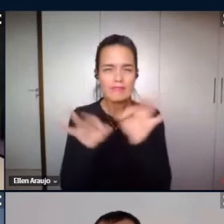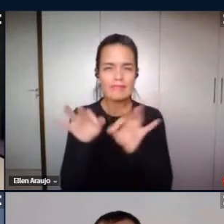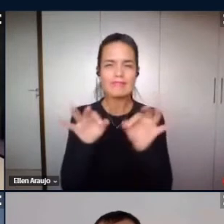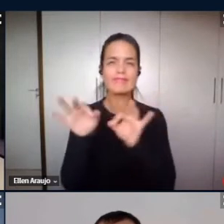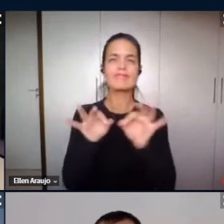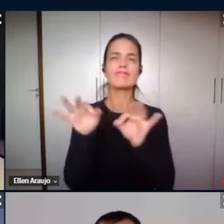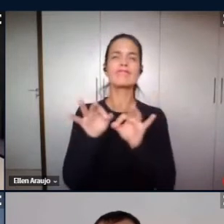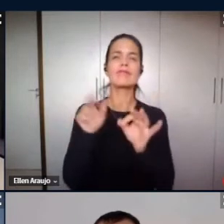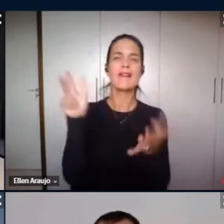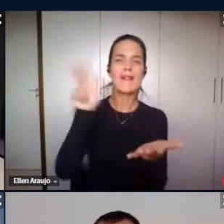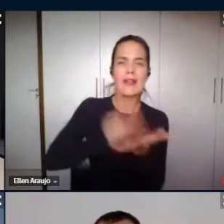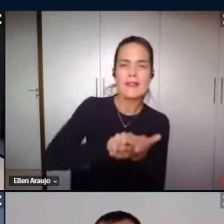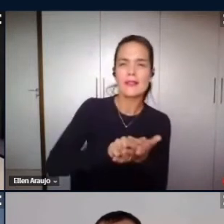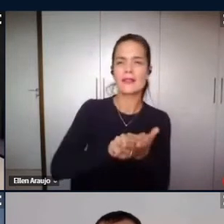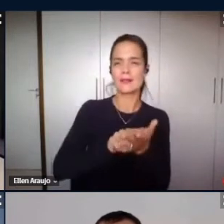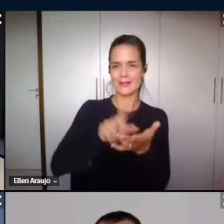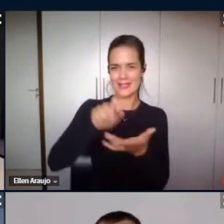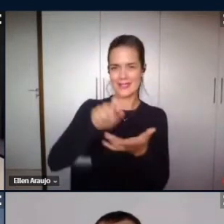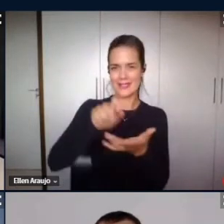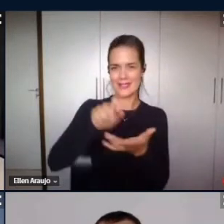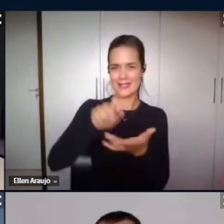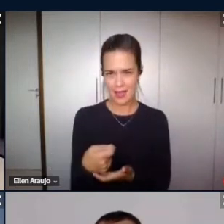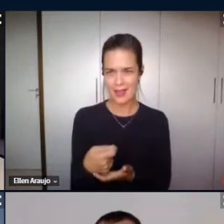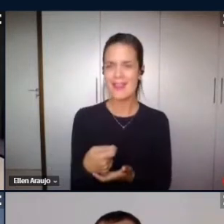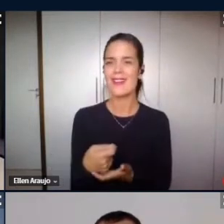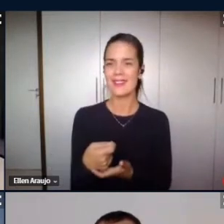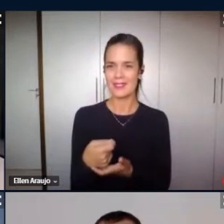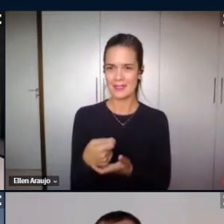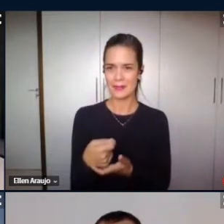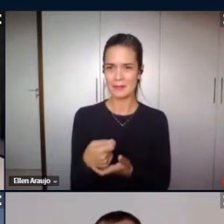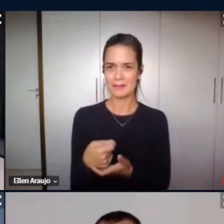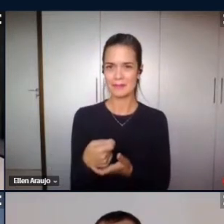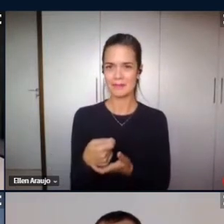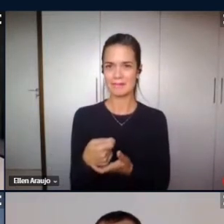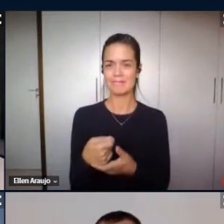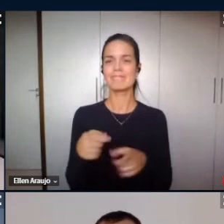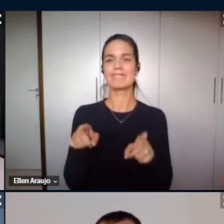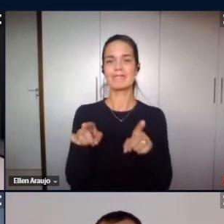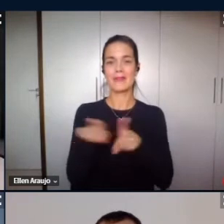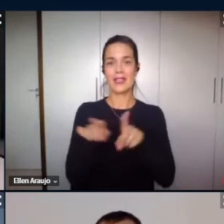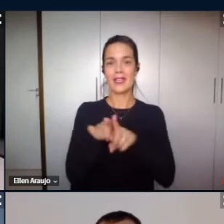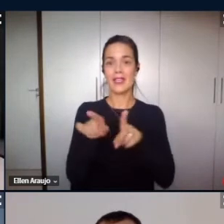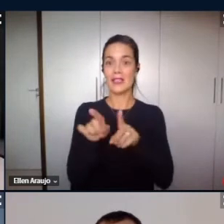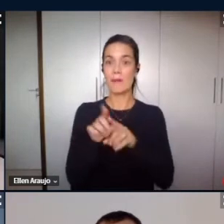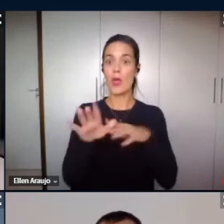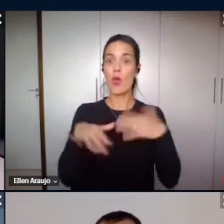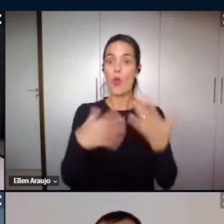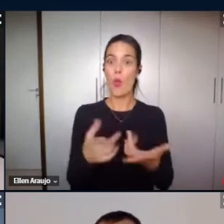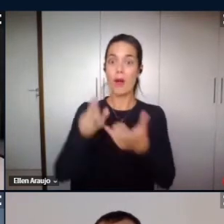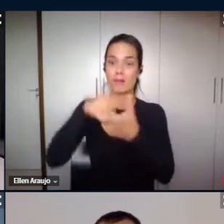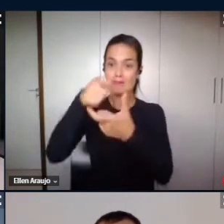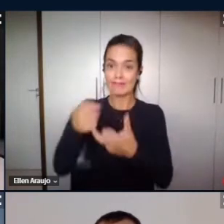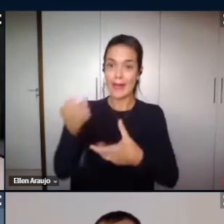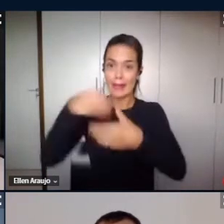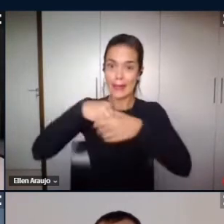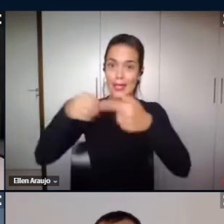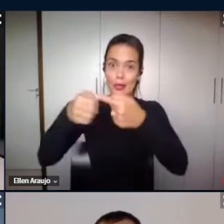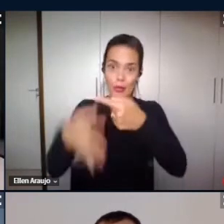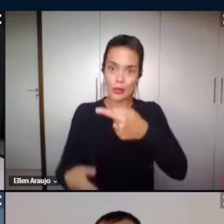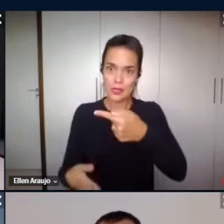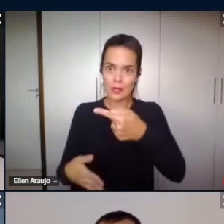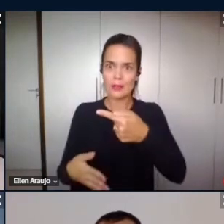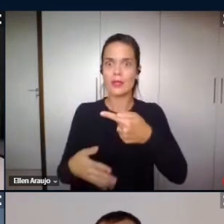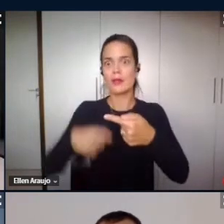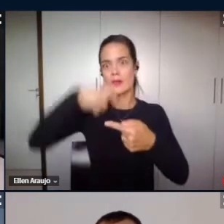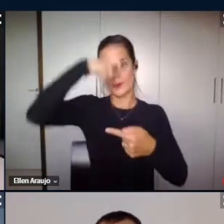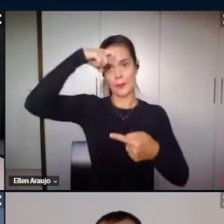desses sinais e definição daqueles que iriam compor o glossário. Nesse sentido, é correto afirmar